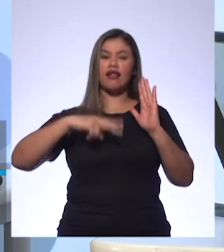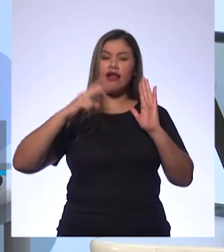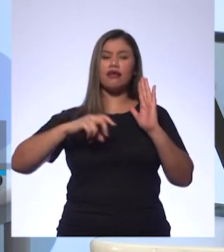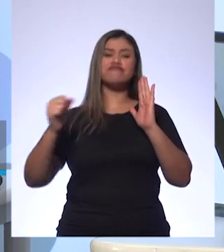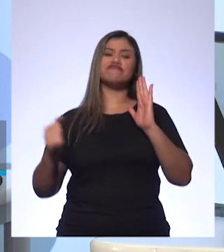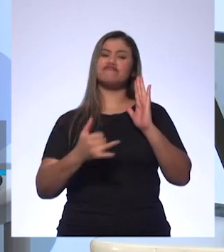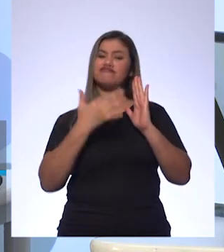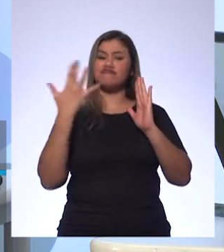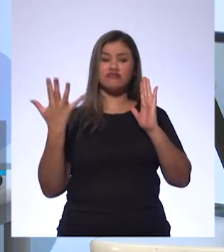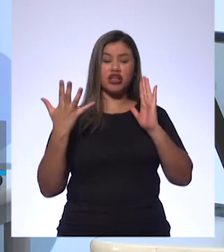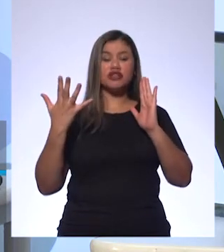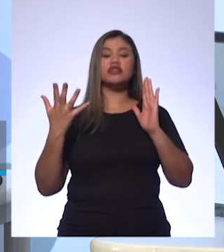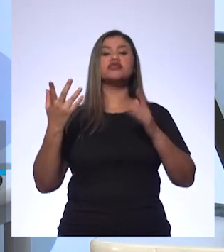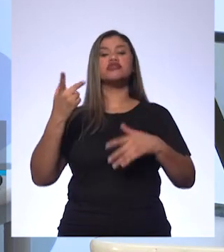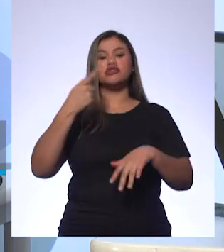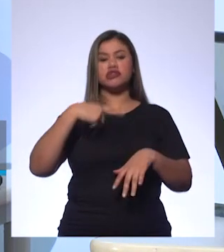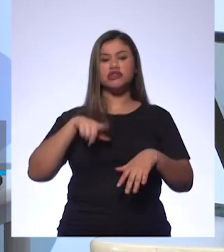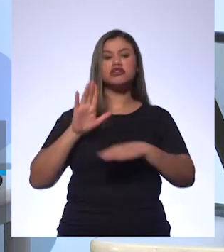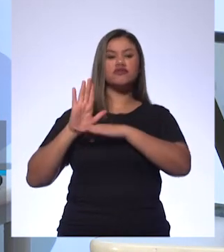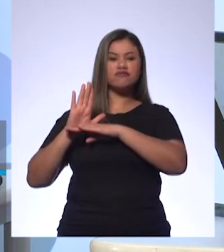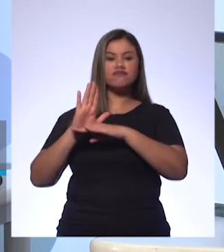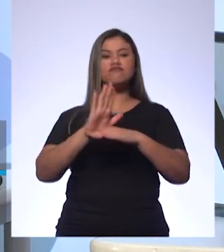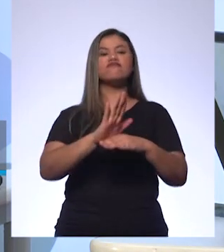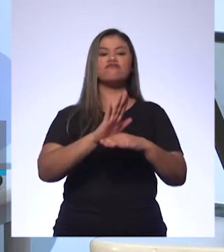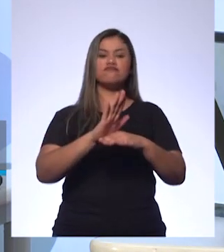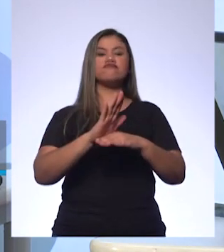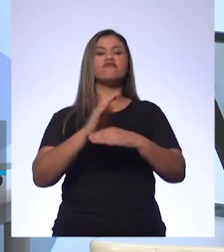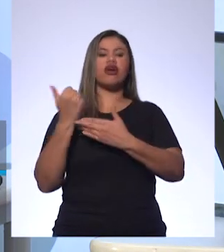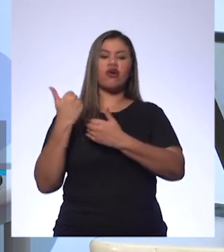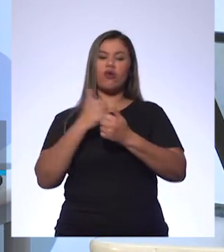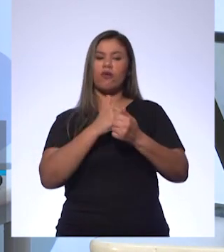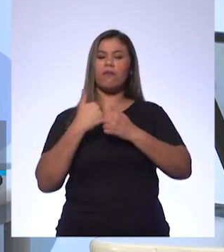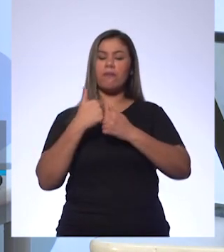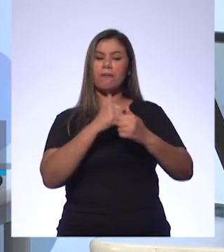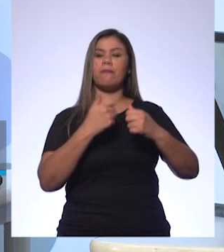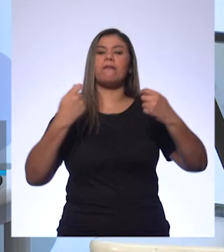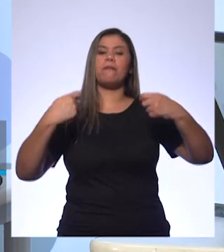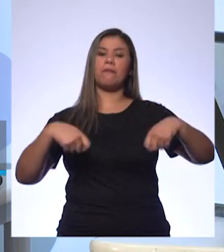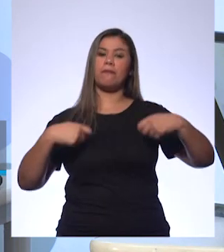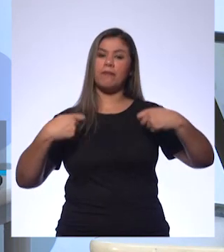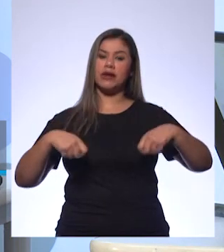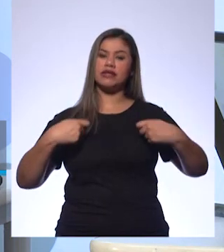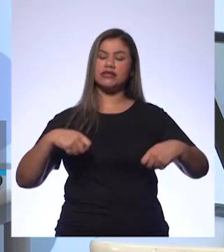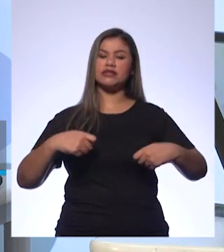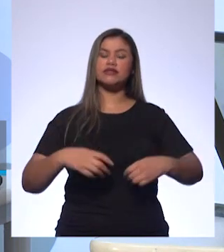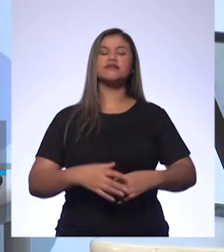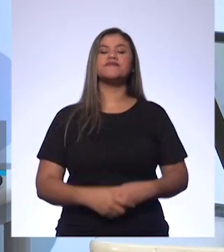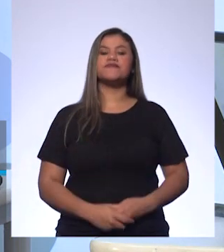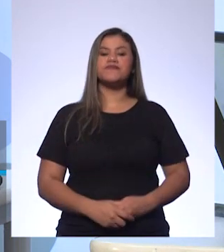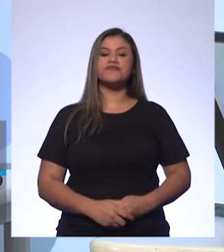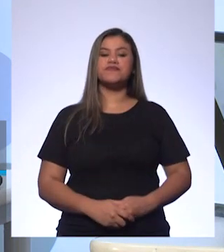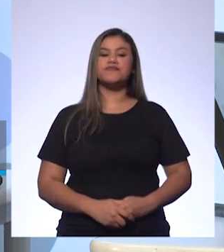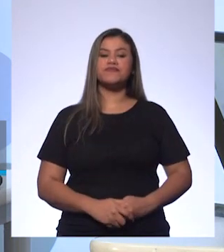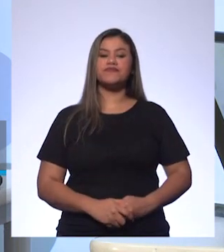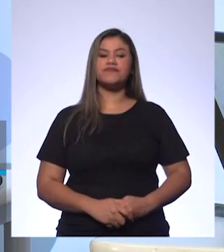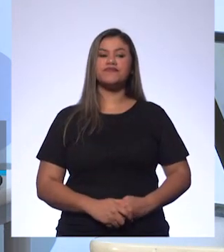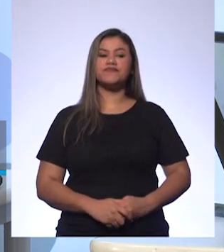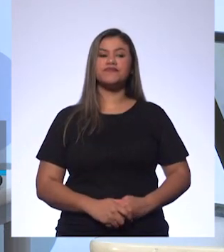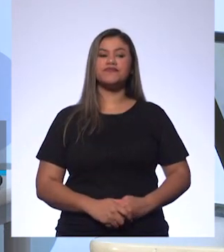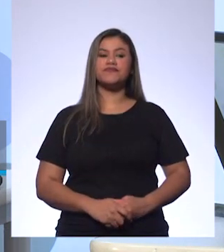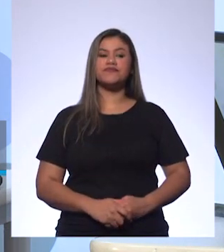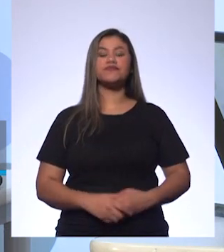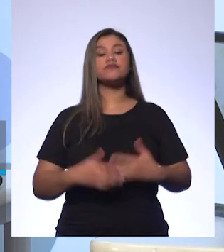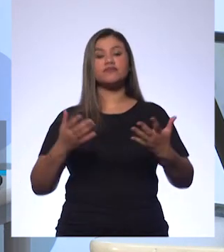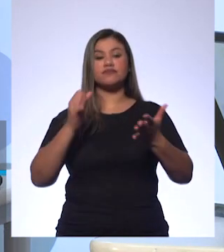reler, e ainda assim a gente teria que dar um acompanhamento aí e uma indicação em relação a essa leitura. Tá? Então,